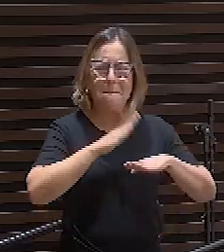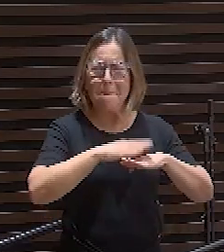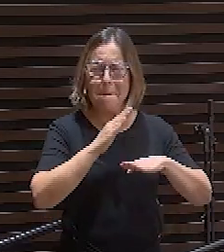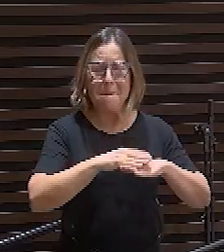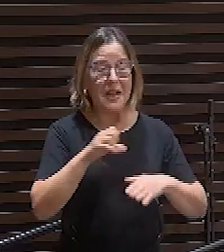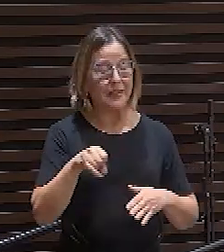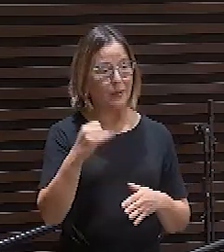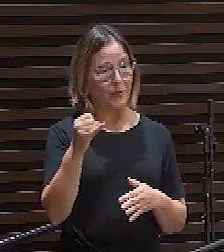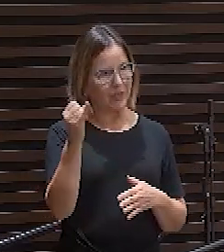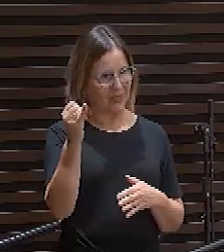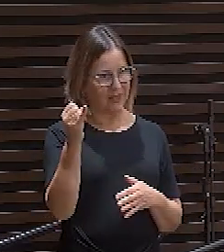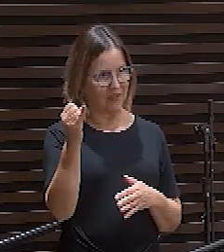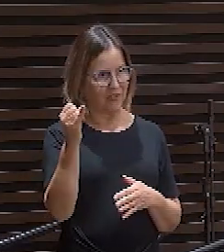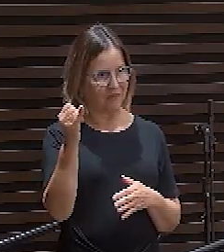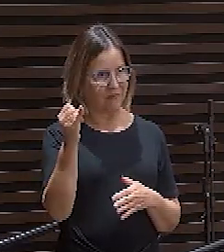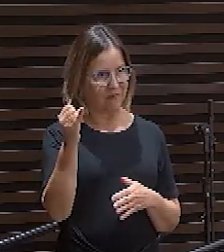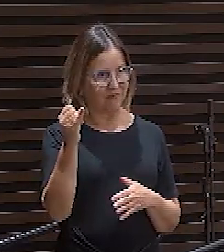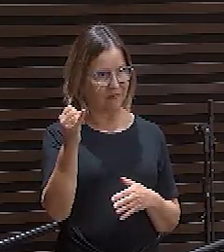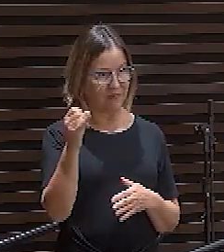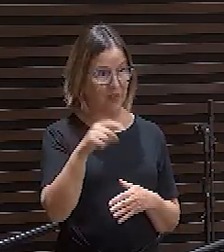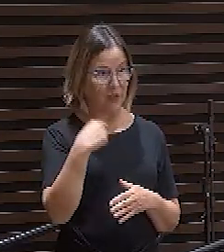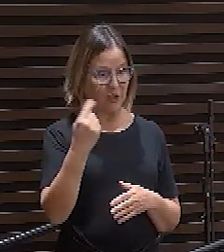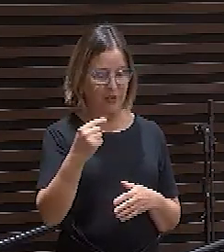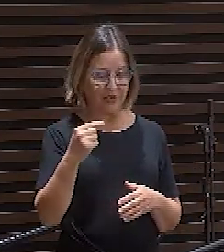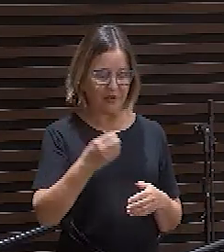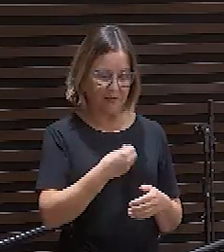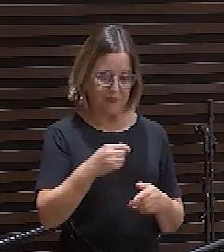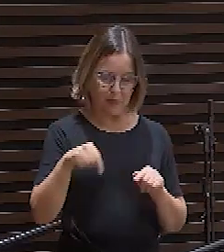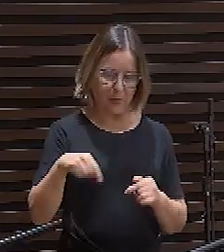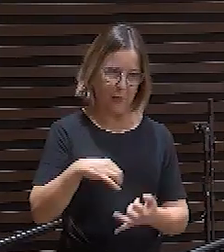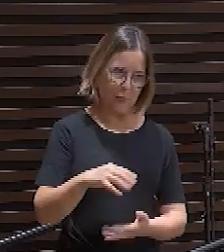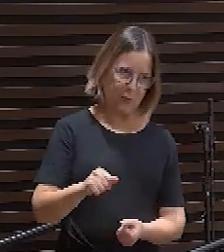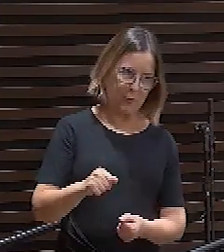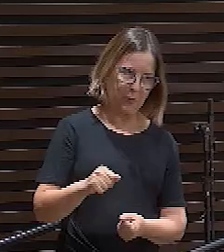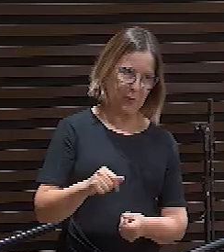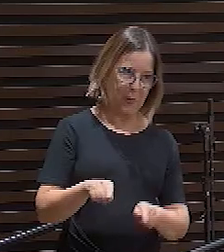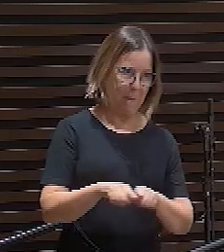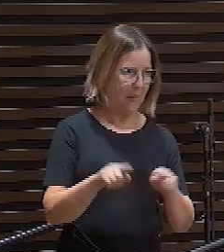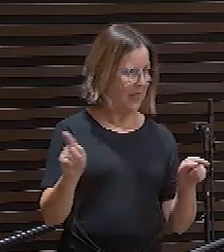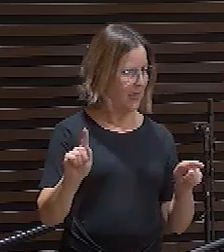carne, mas nós não somos daqui. Estamos aqui, mas